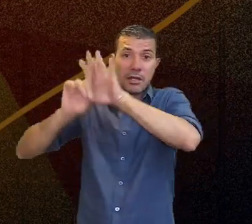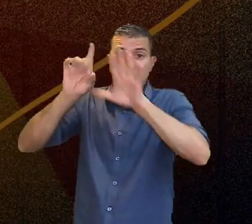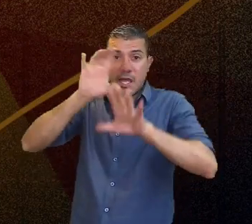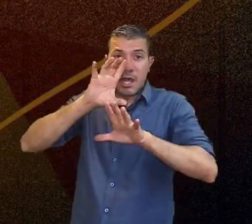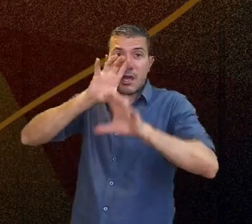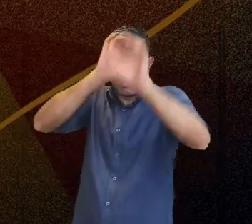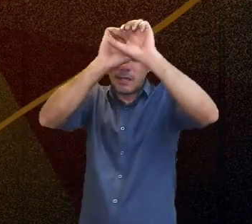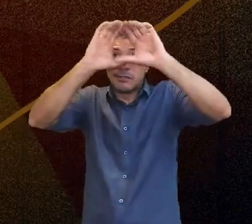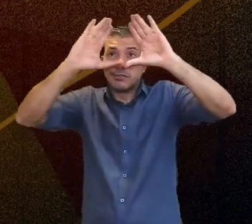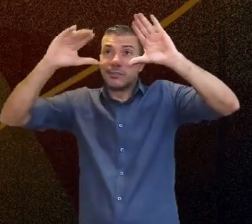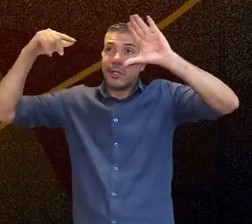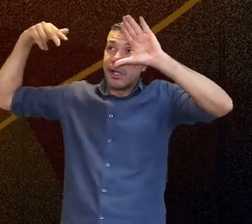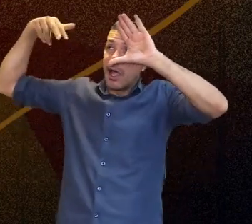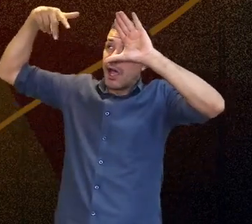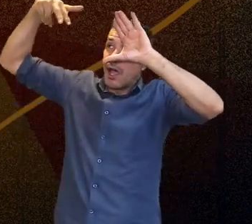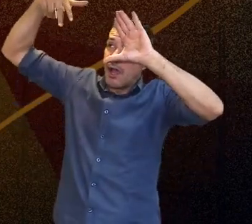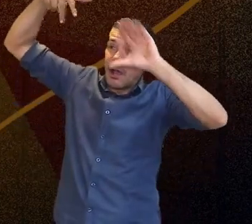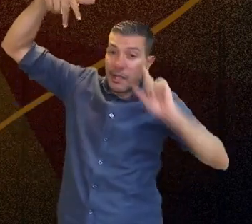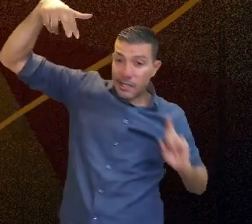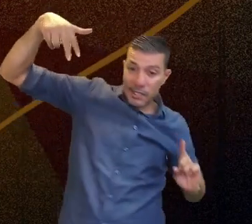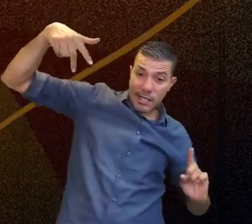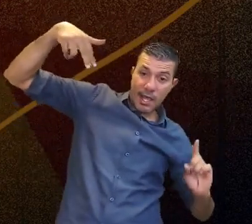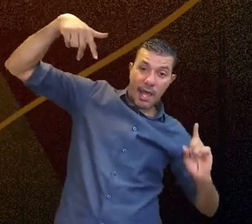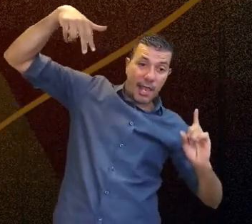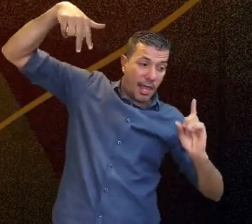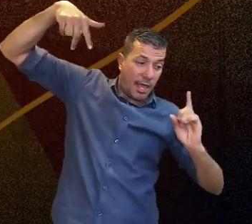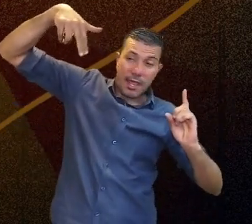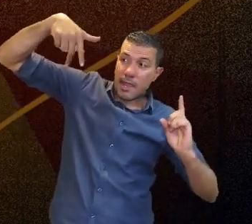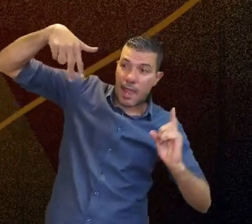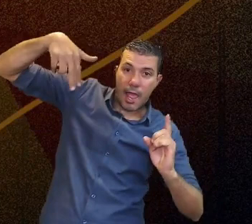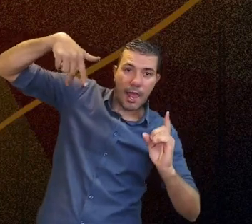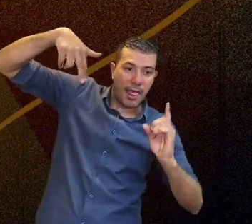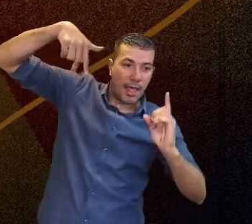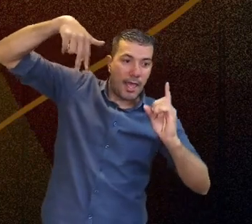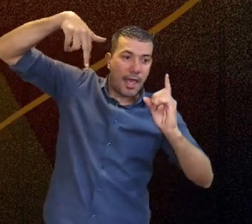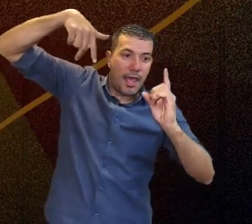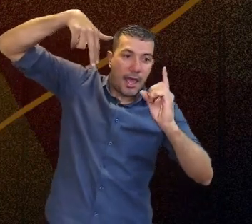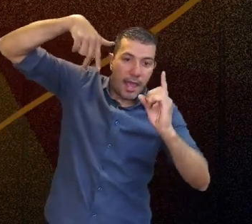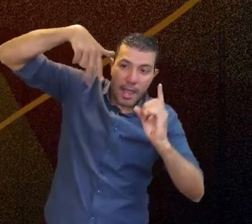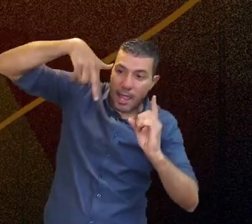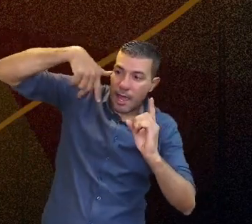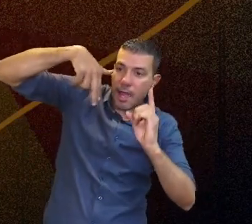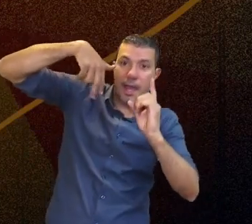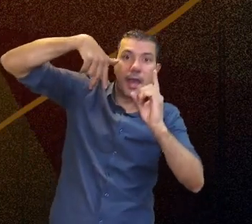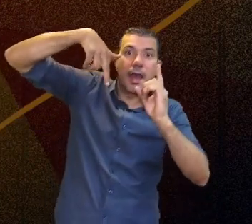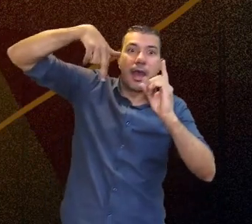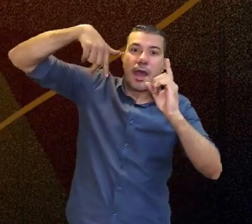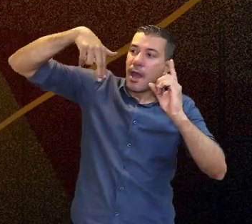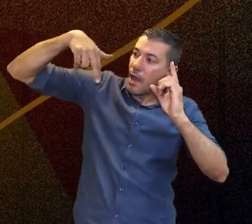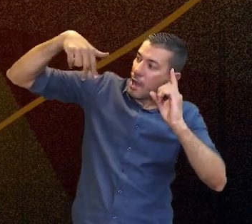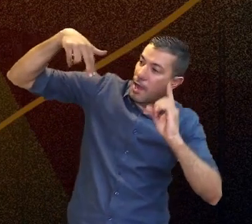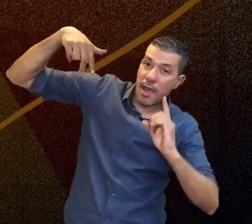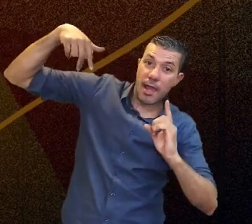Quando o céu se abrir, eu estarei ali